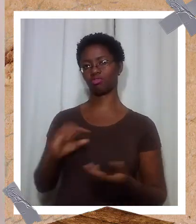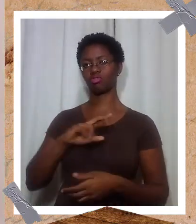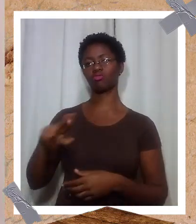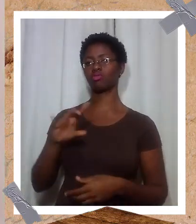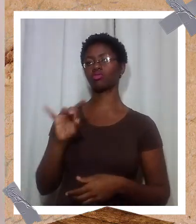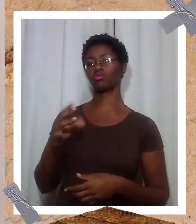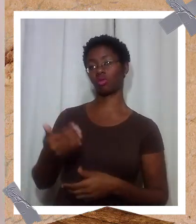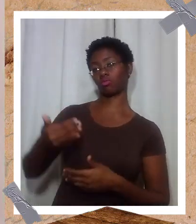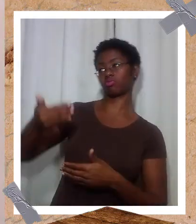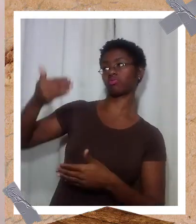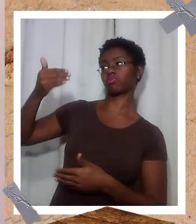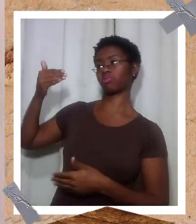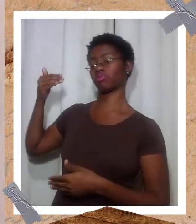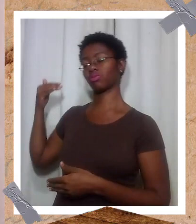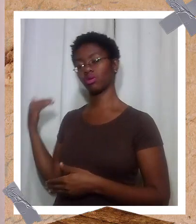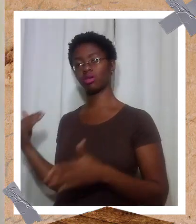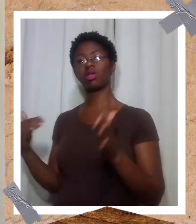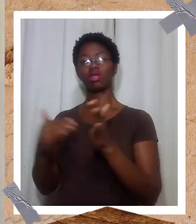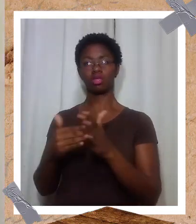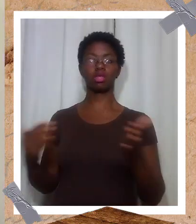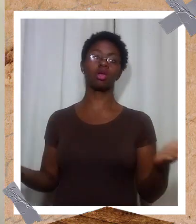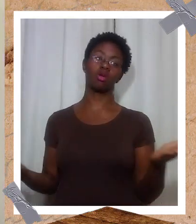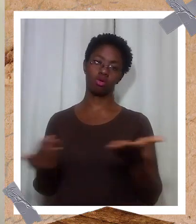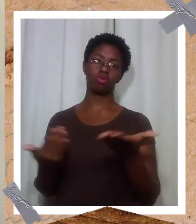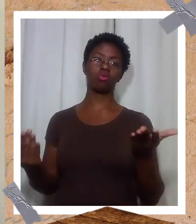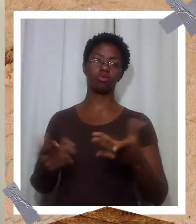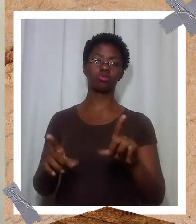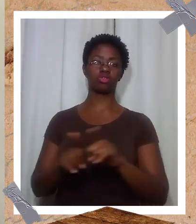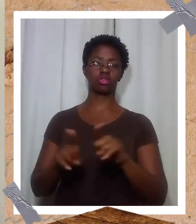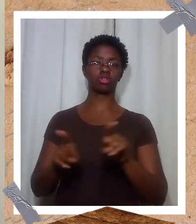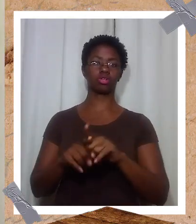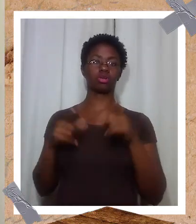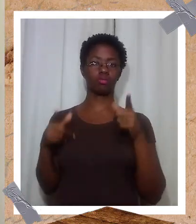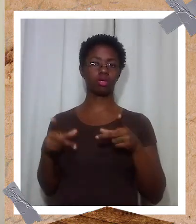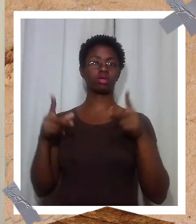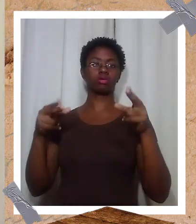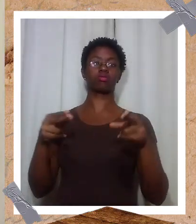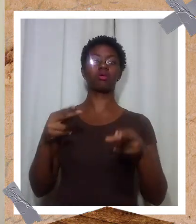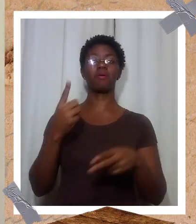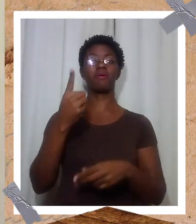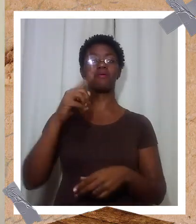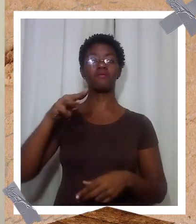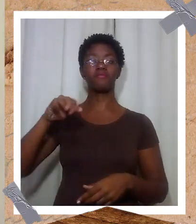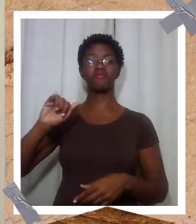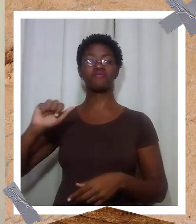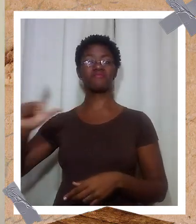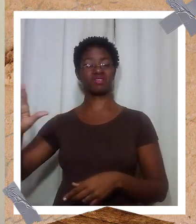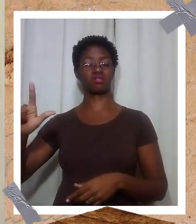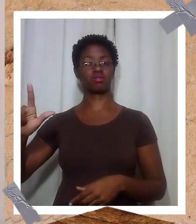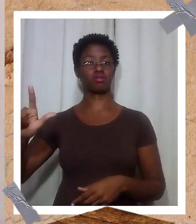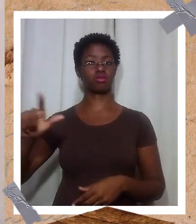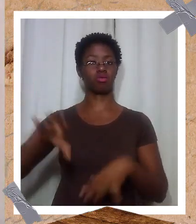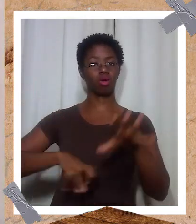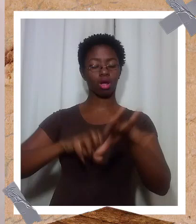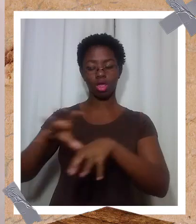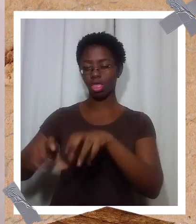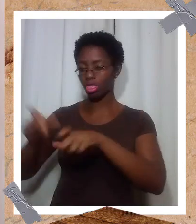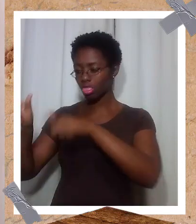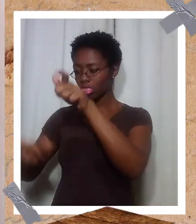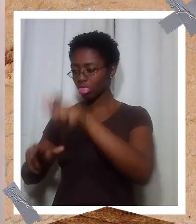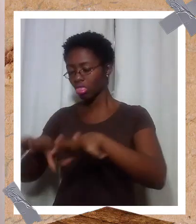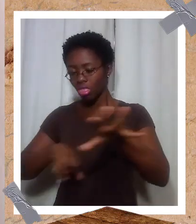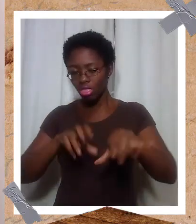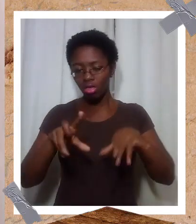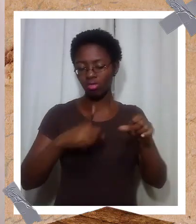época, e até nos dias atuais, são mais de 1.000 catadores em Jardim Gramacho. Quando fechou e